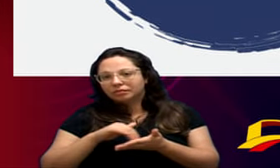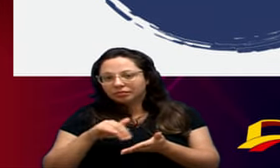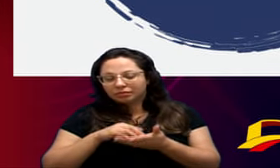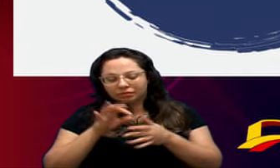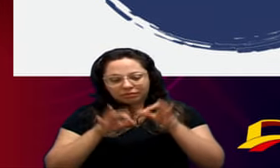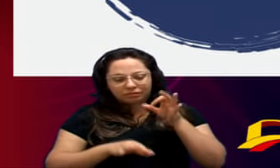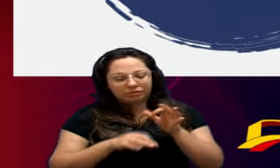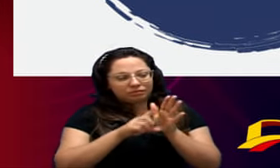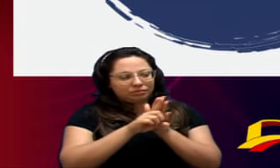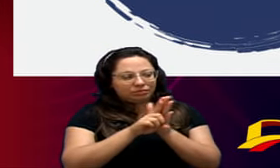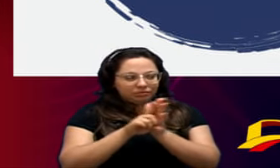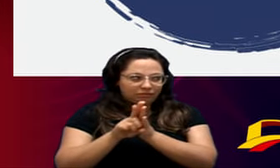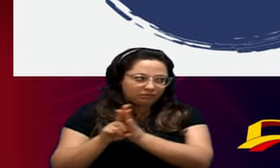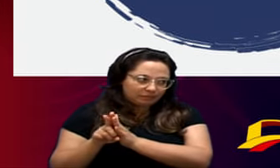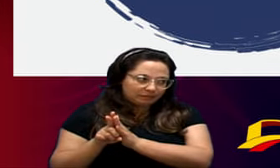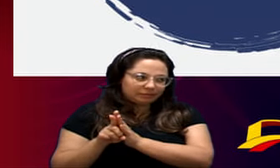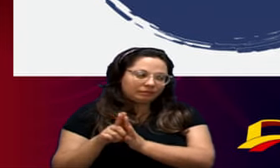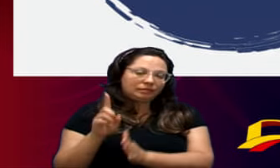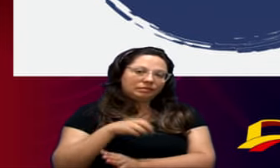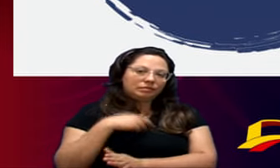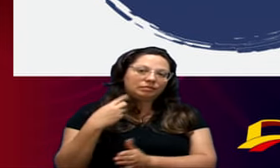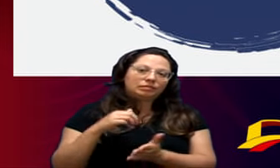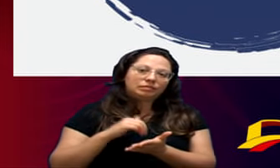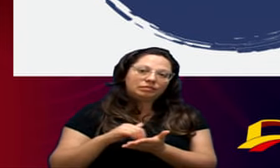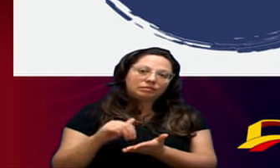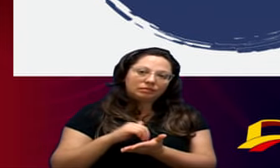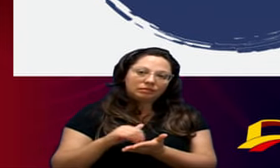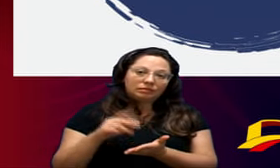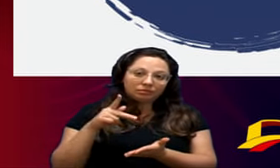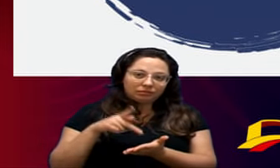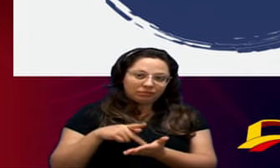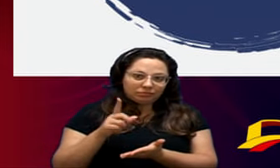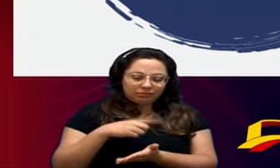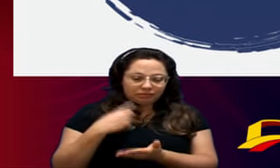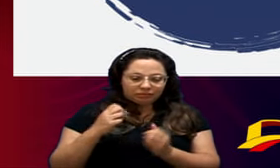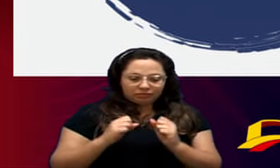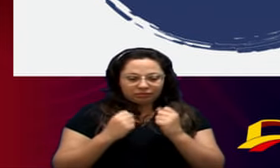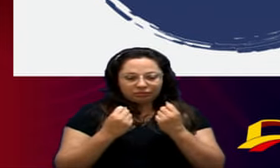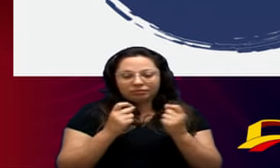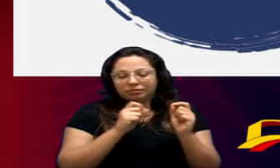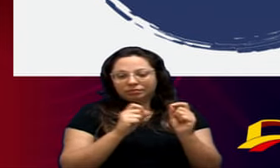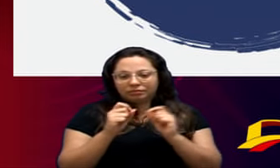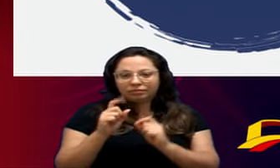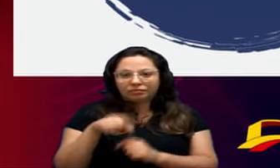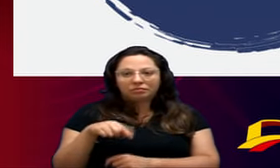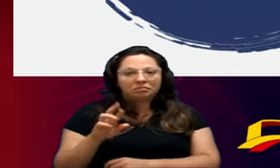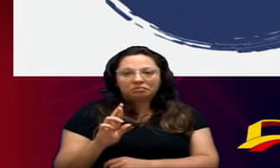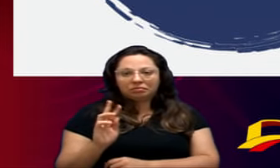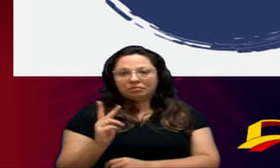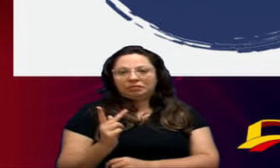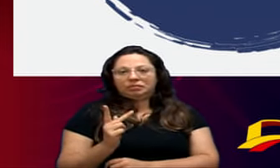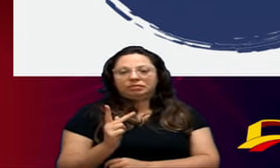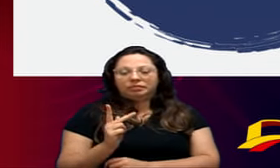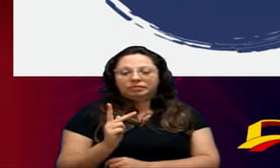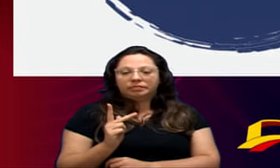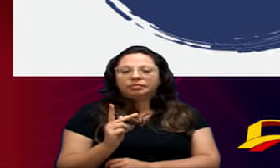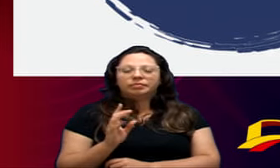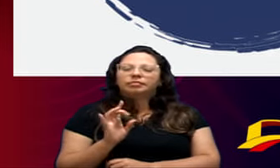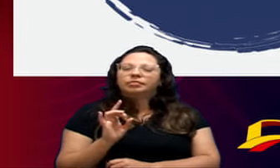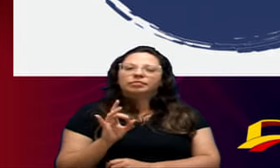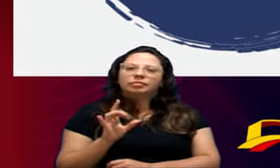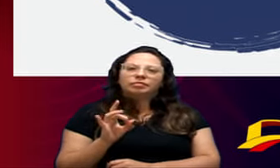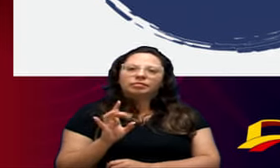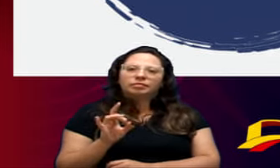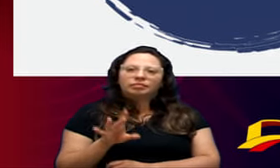jurídica né então como a gente chama secretaria mes vocês vão ver que a atividade Nossa é basicamente de RH com relação à questão orçamentária